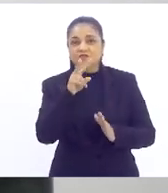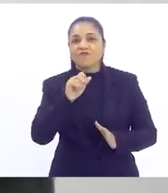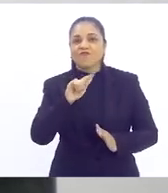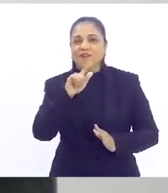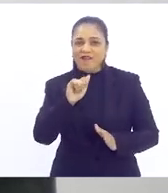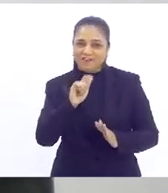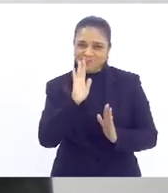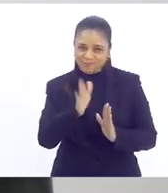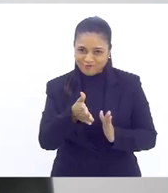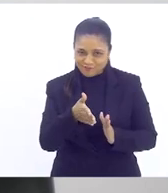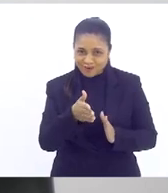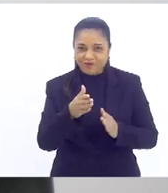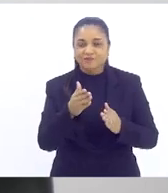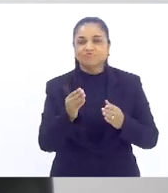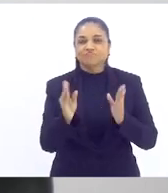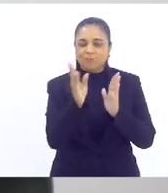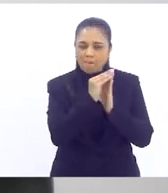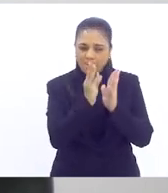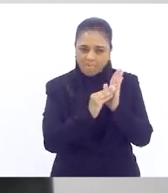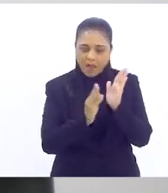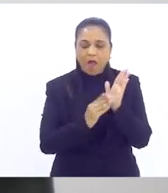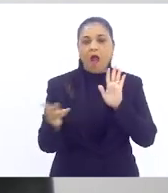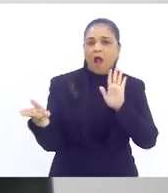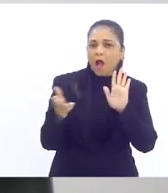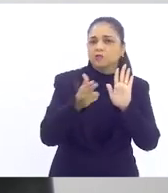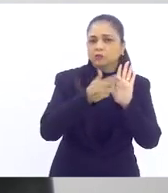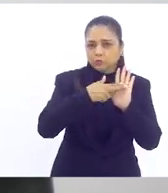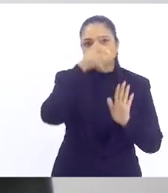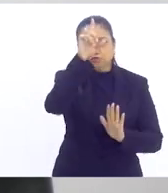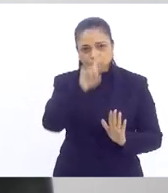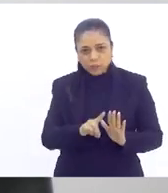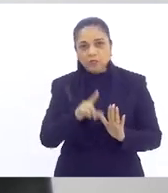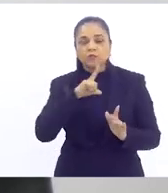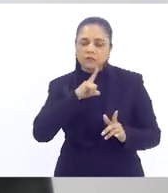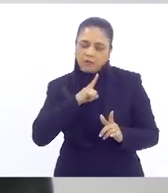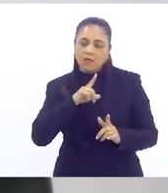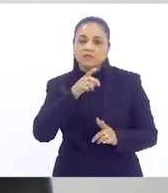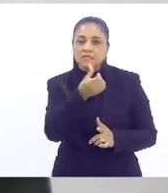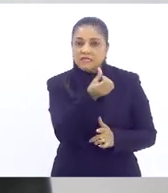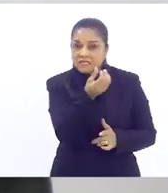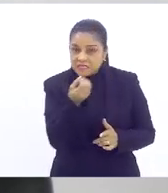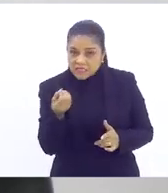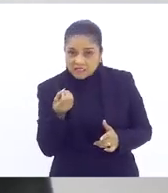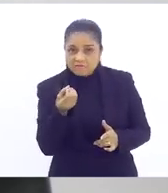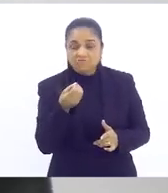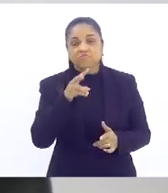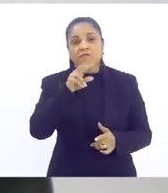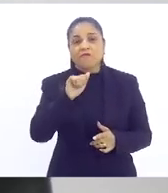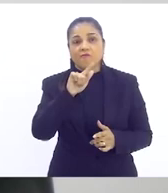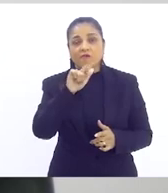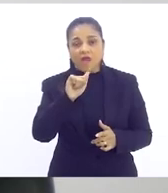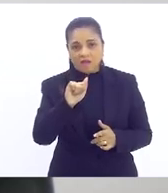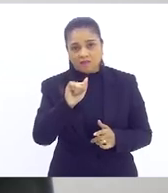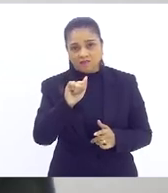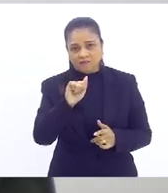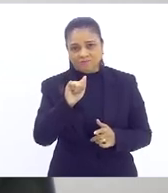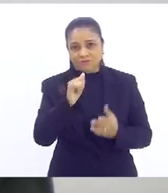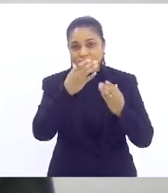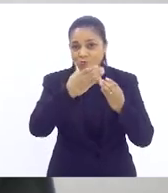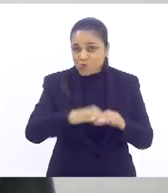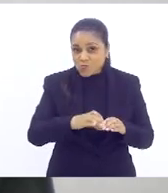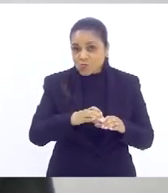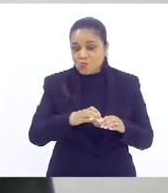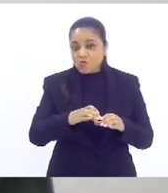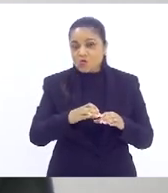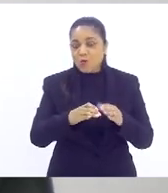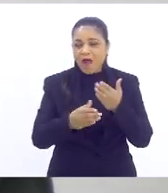ou seja assumiram que realmente de direito nós temos as 600 vagas do concurso de 90 mas ficou esse tempo